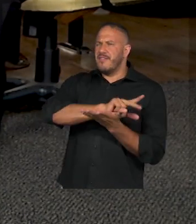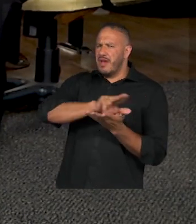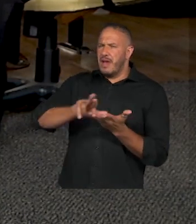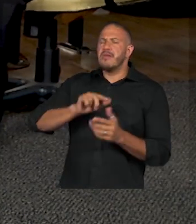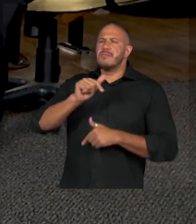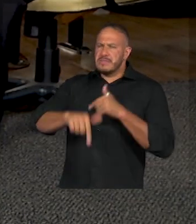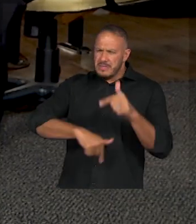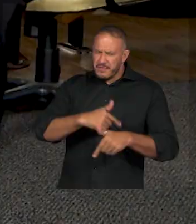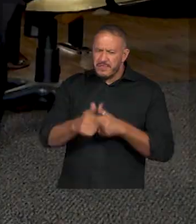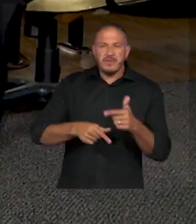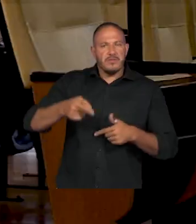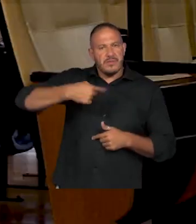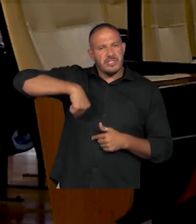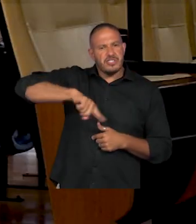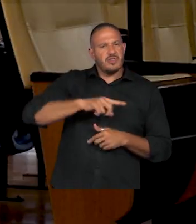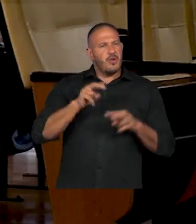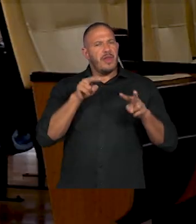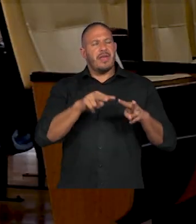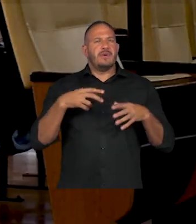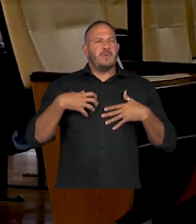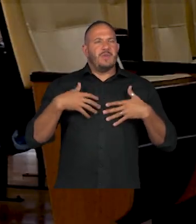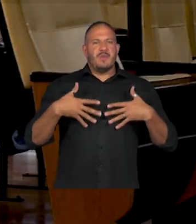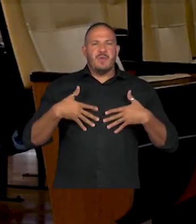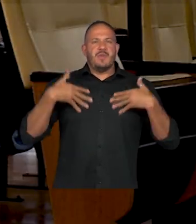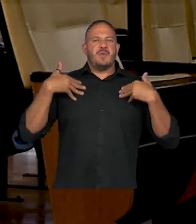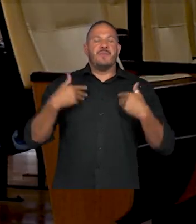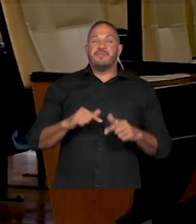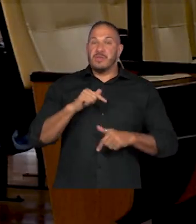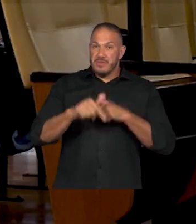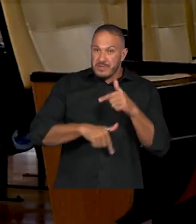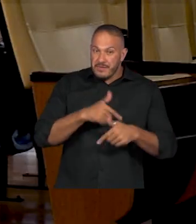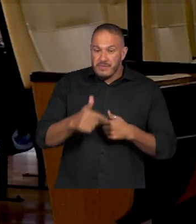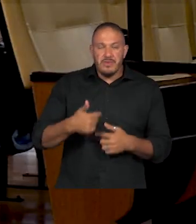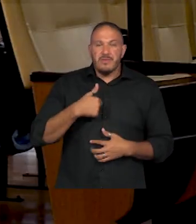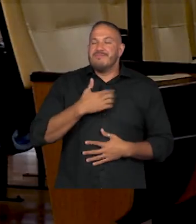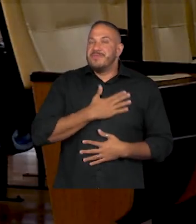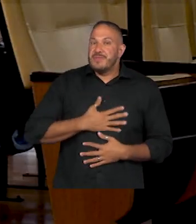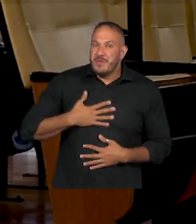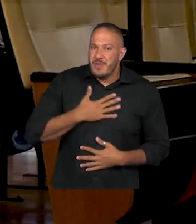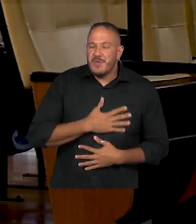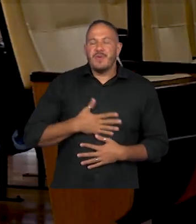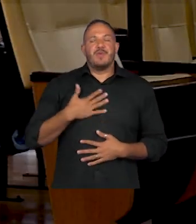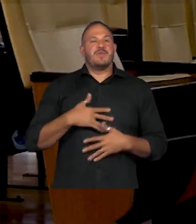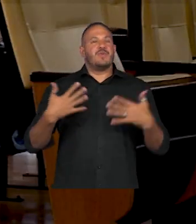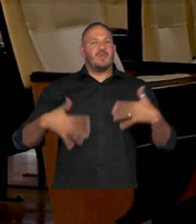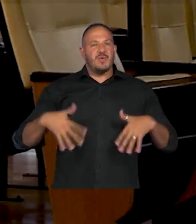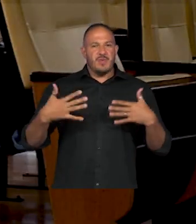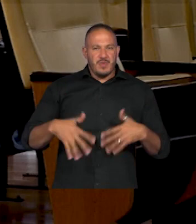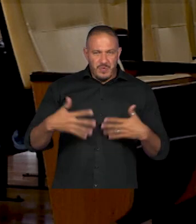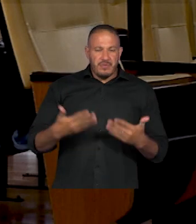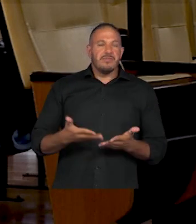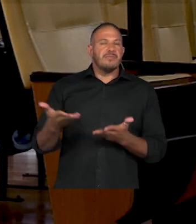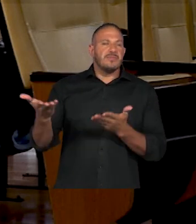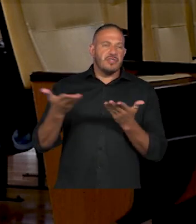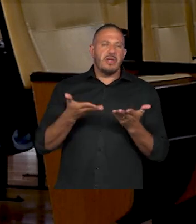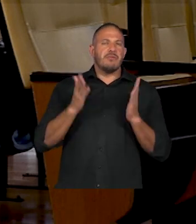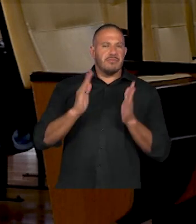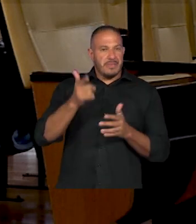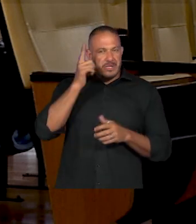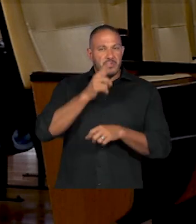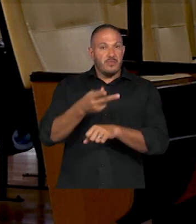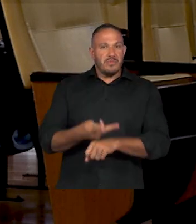para a gente se orgulhar, né? Um serviço que eu gosto muito, muito, e recebeu, inclusive, um